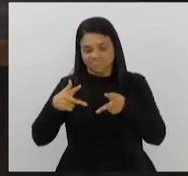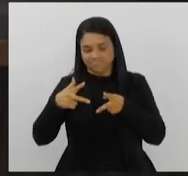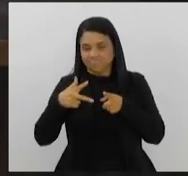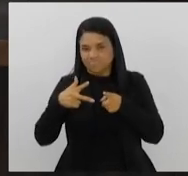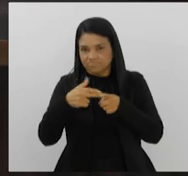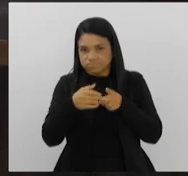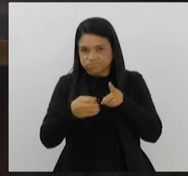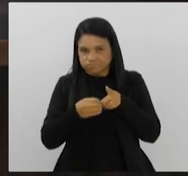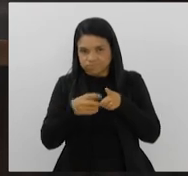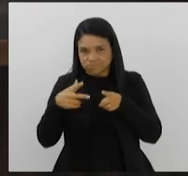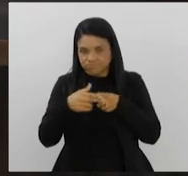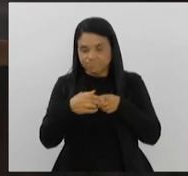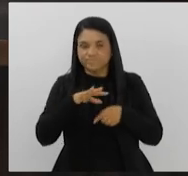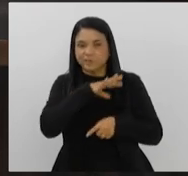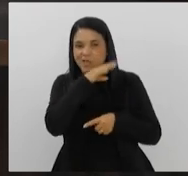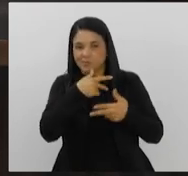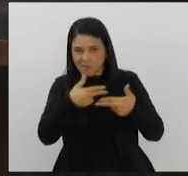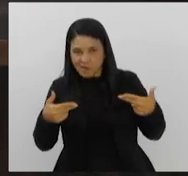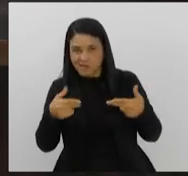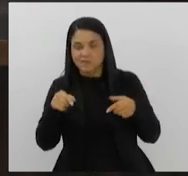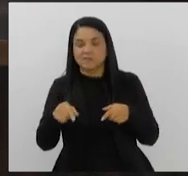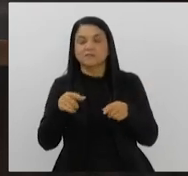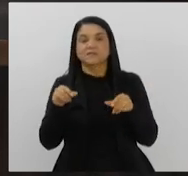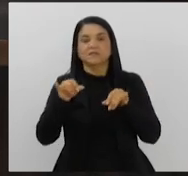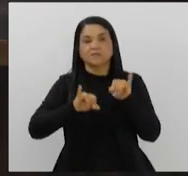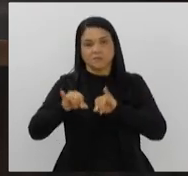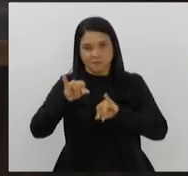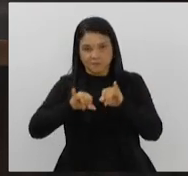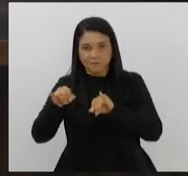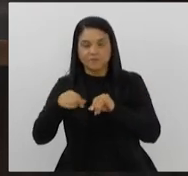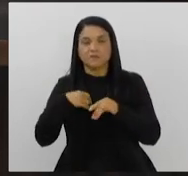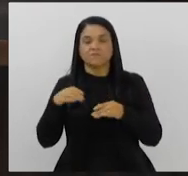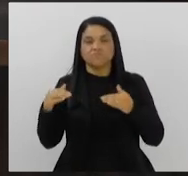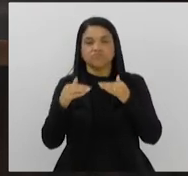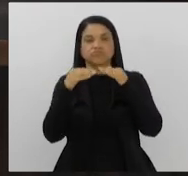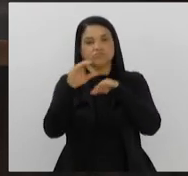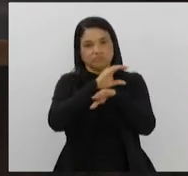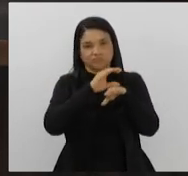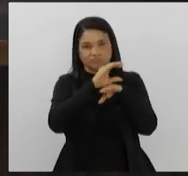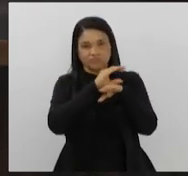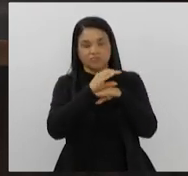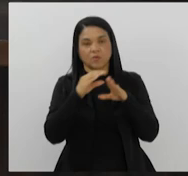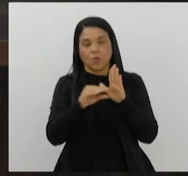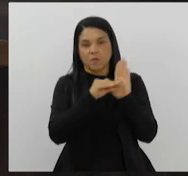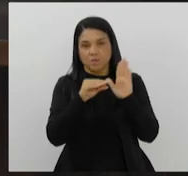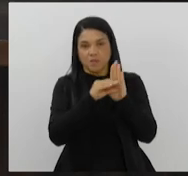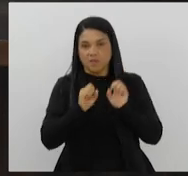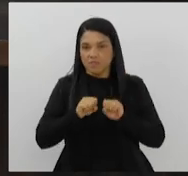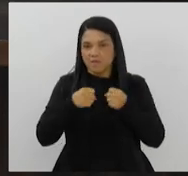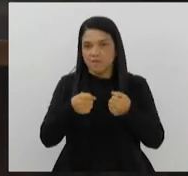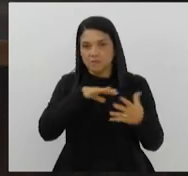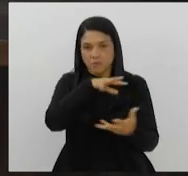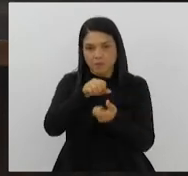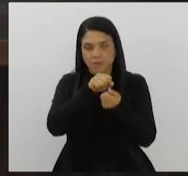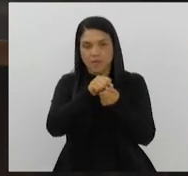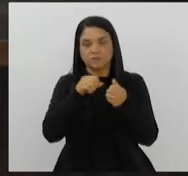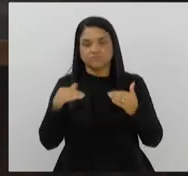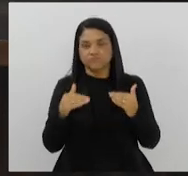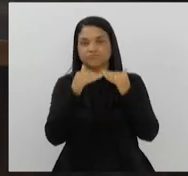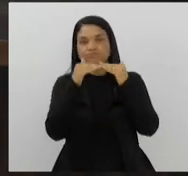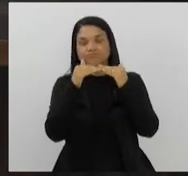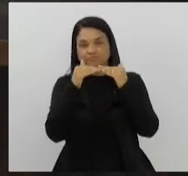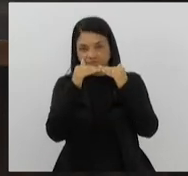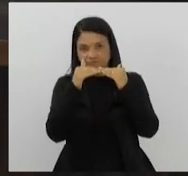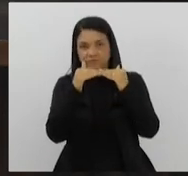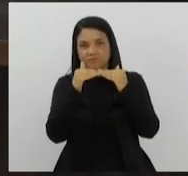Janeiro. Parecer das comissões de Constituição e Justiça pela constitucionalidade, com emenda de defesa do meio ambiente favorável, com as